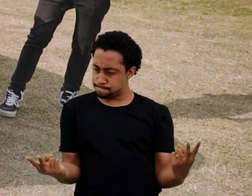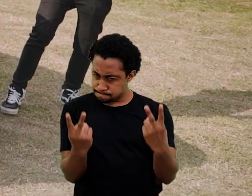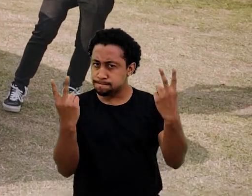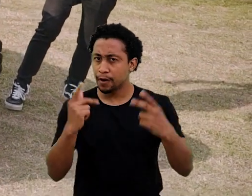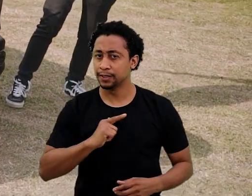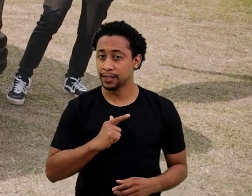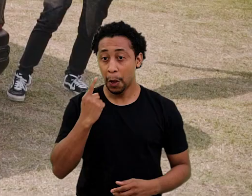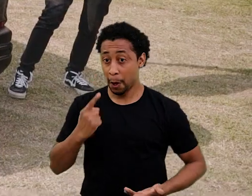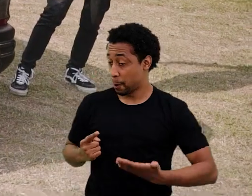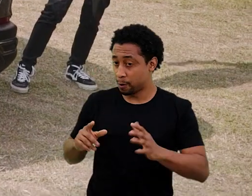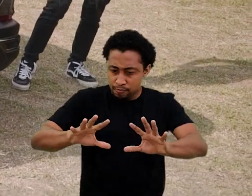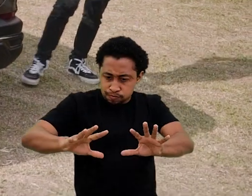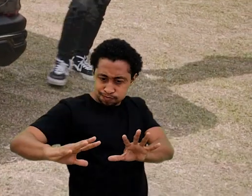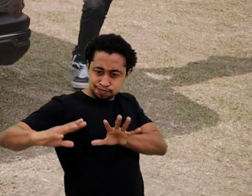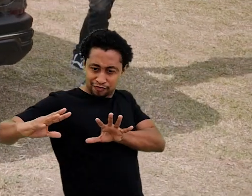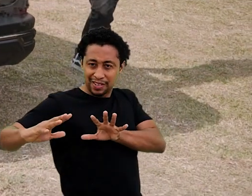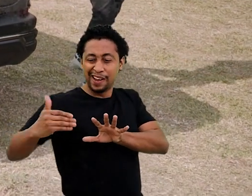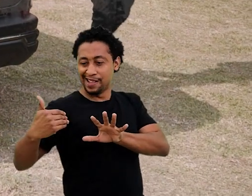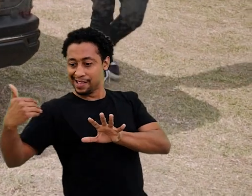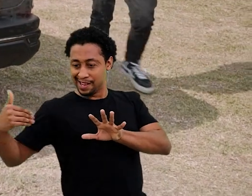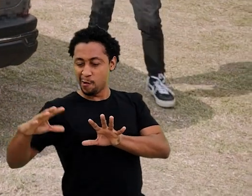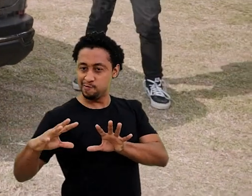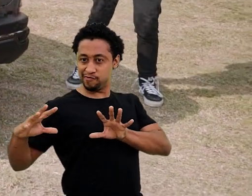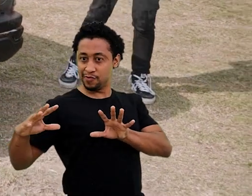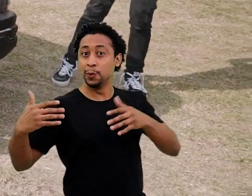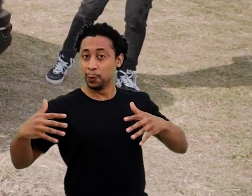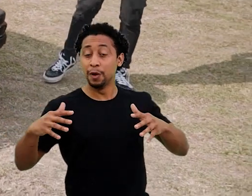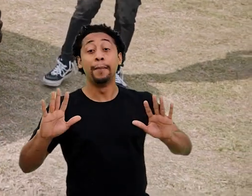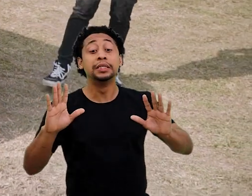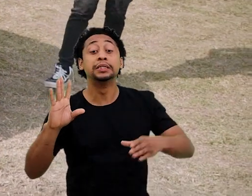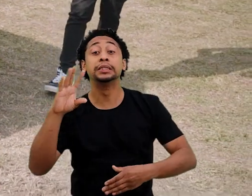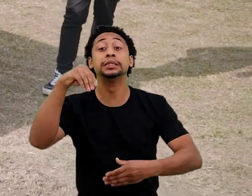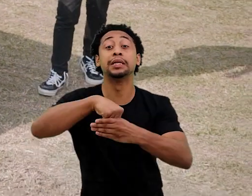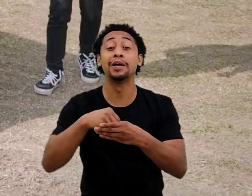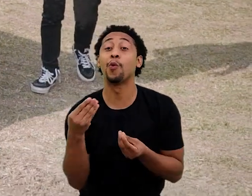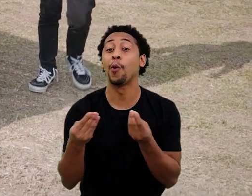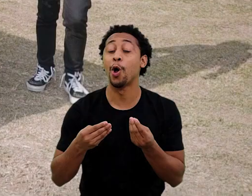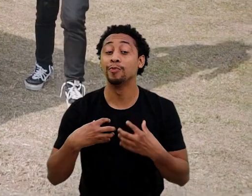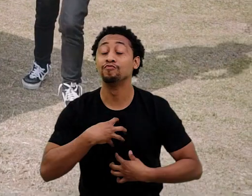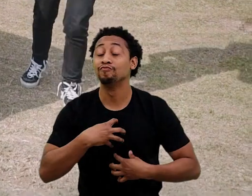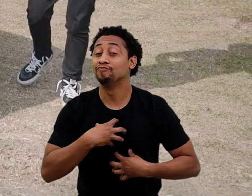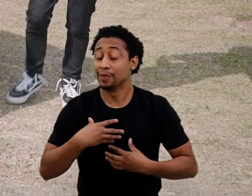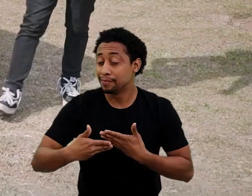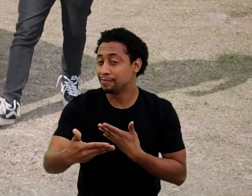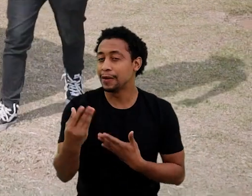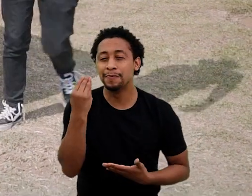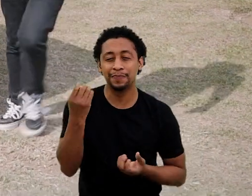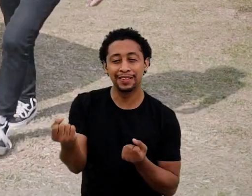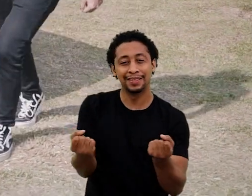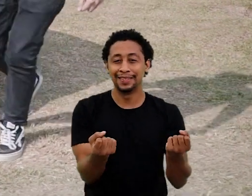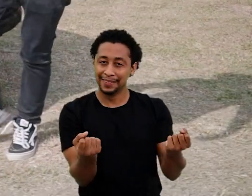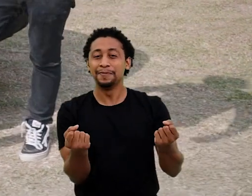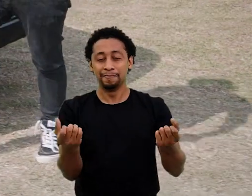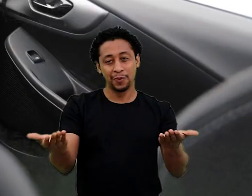Especialmente essa parte aqui traseira do veículo. Agora, tem algumas limitações de espaço interno, como a gente vai ver daqui a pouquinho, mas já que estou falando nisso, vamos dar uma